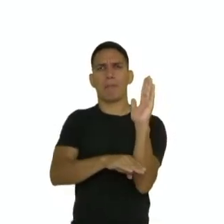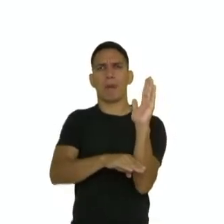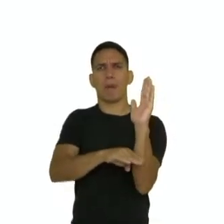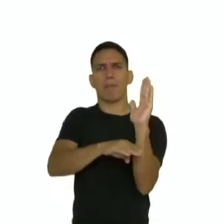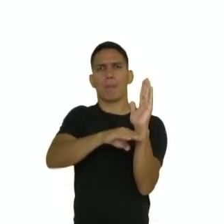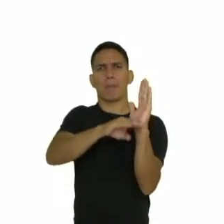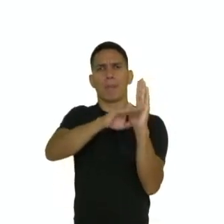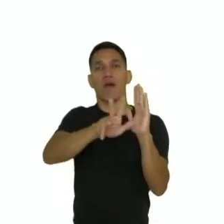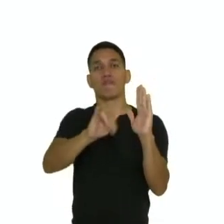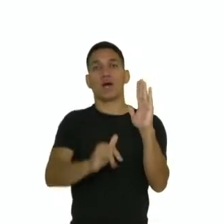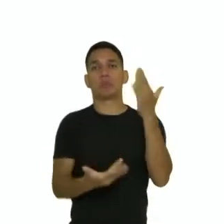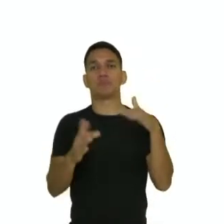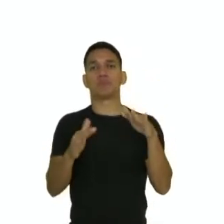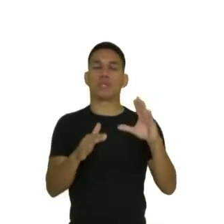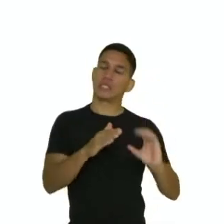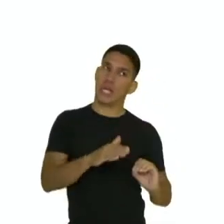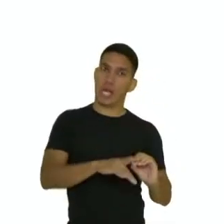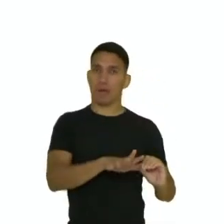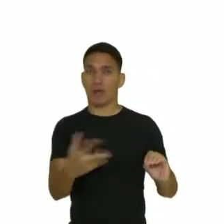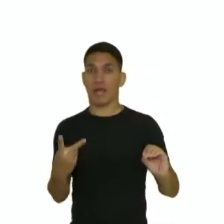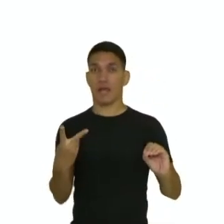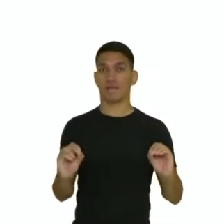3,5% da população mundial e